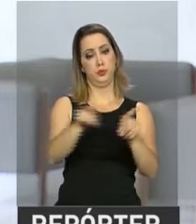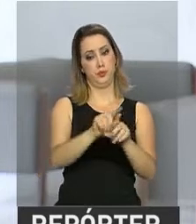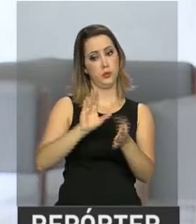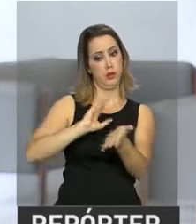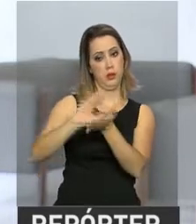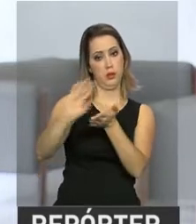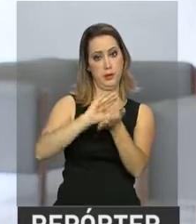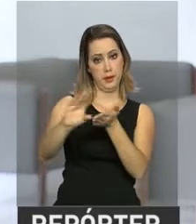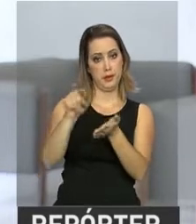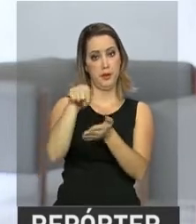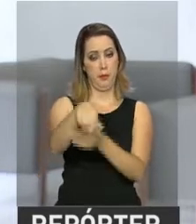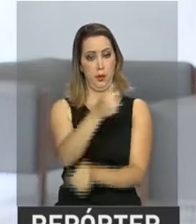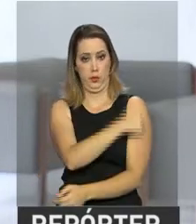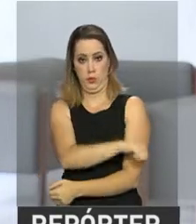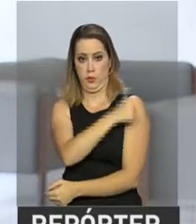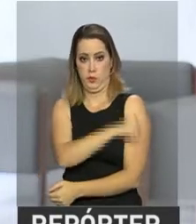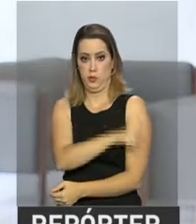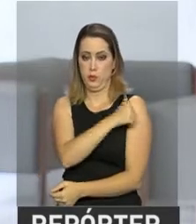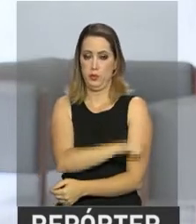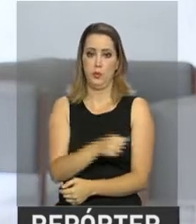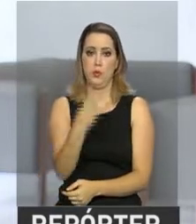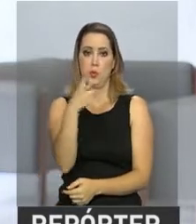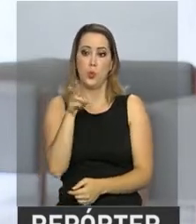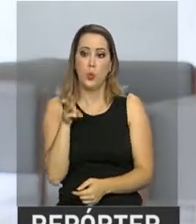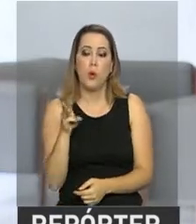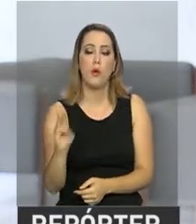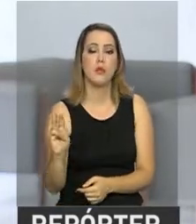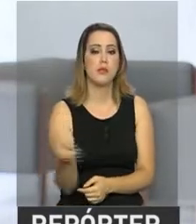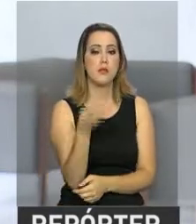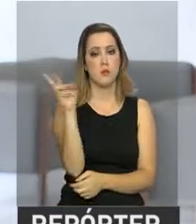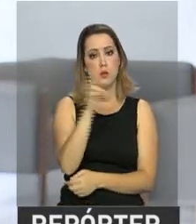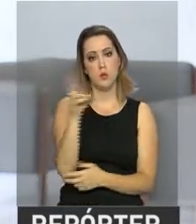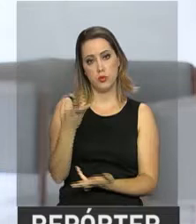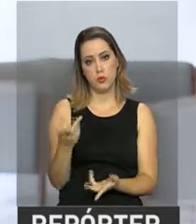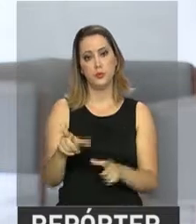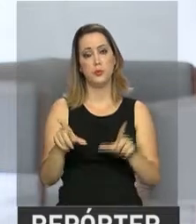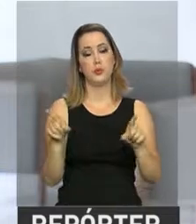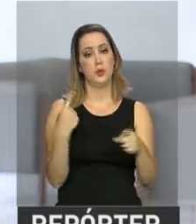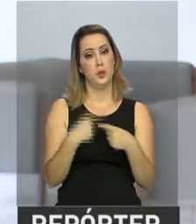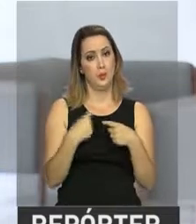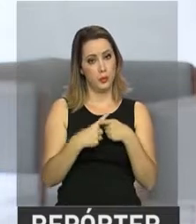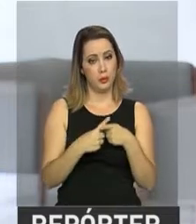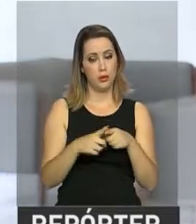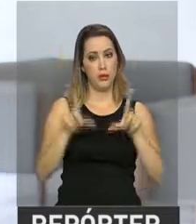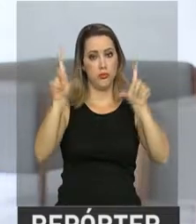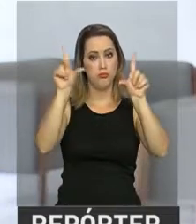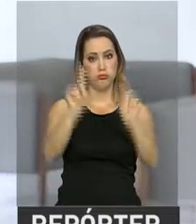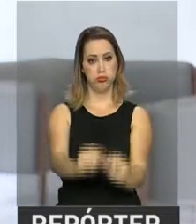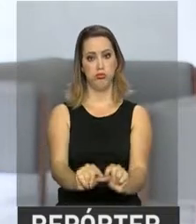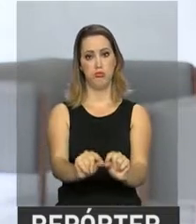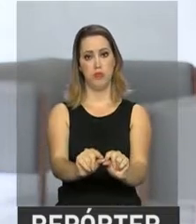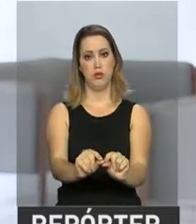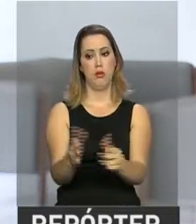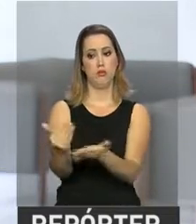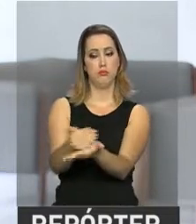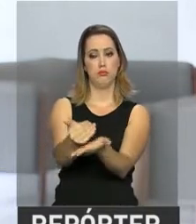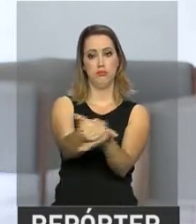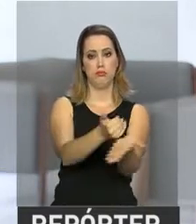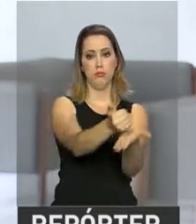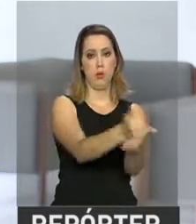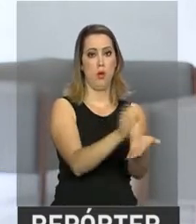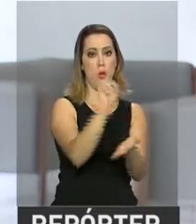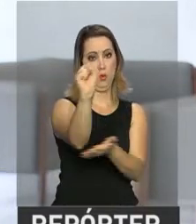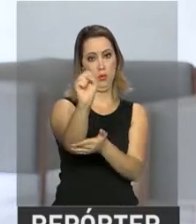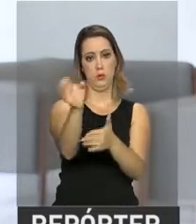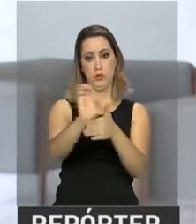R$ 2,9 bilhões para o Rio de Janeiro durante as Olimpíadas. Por conta da queda na arrecadação, 8 unidades da federação, incluindo o Rio e